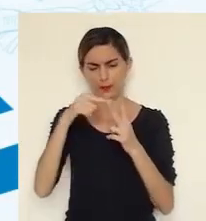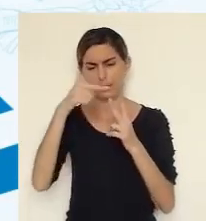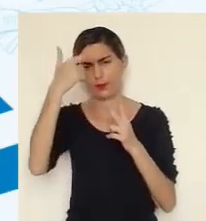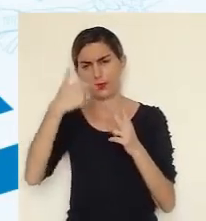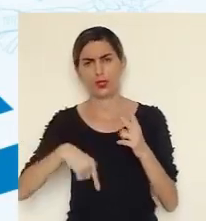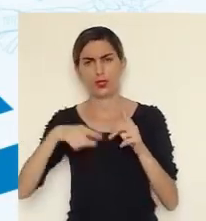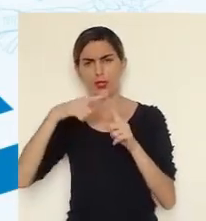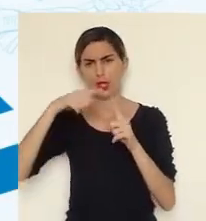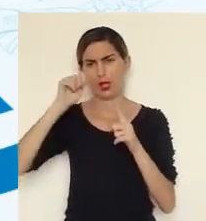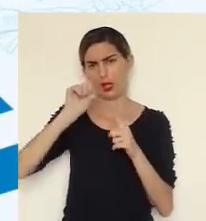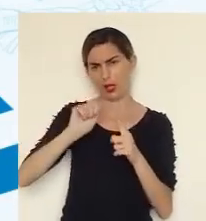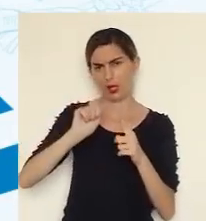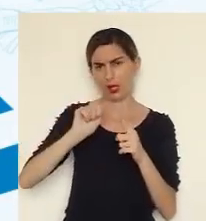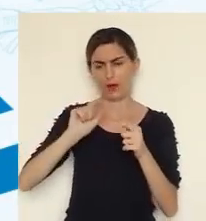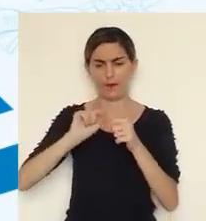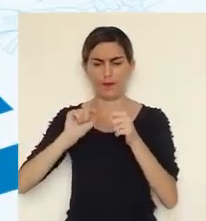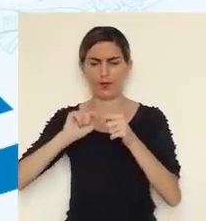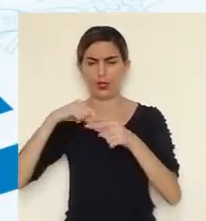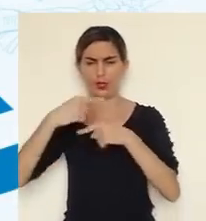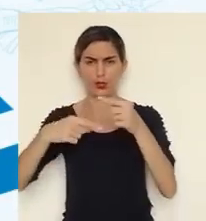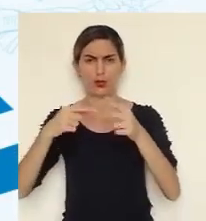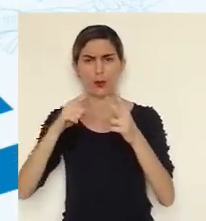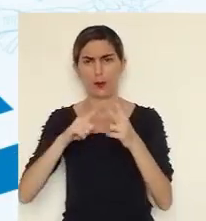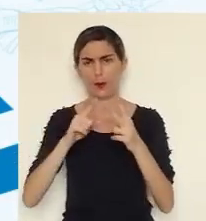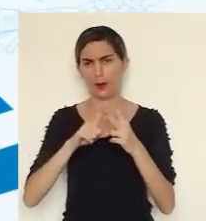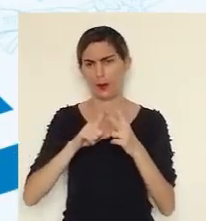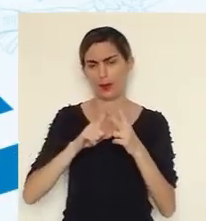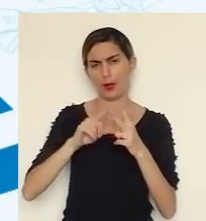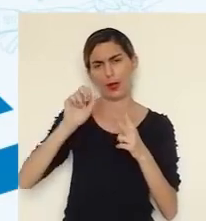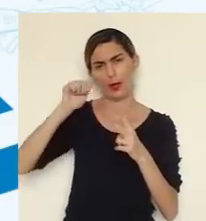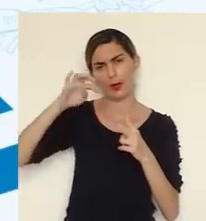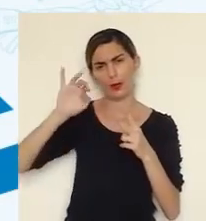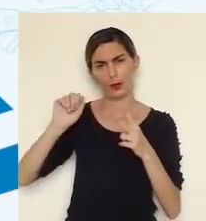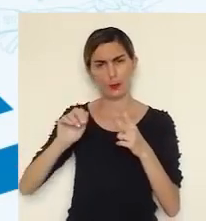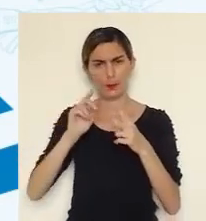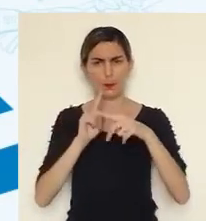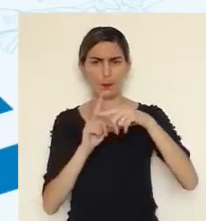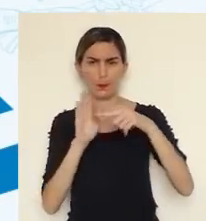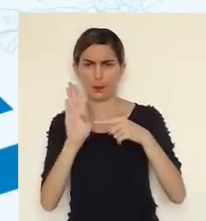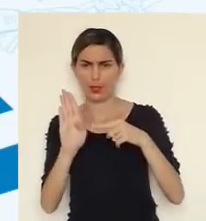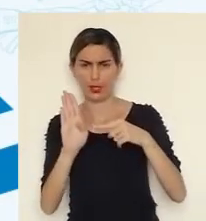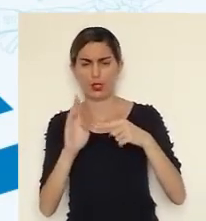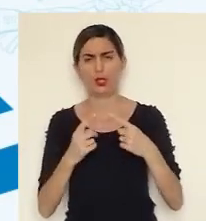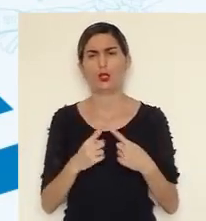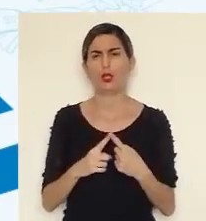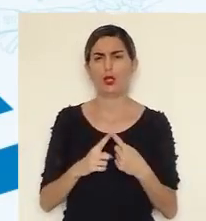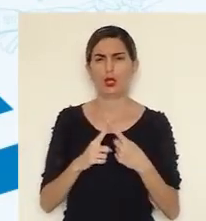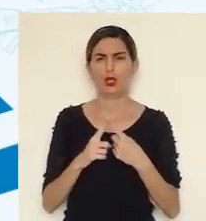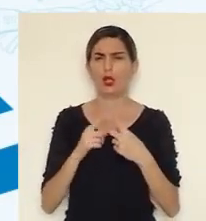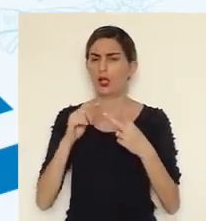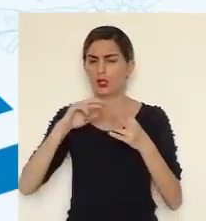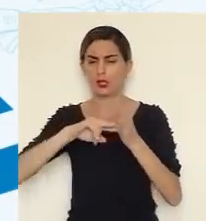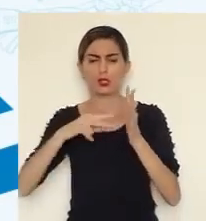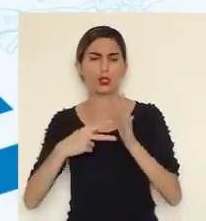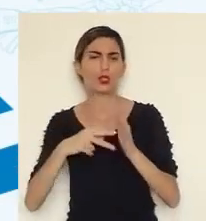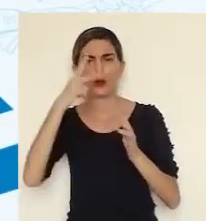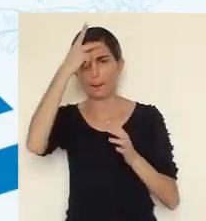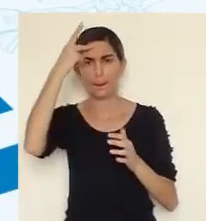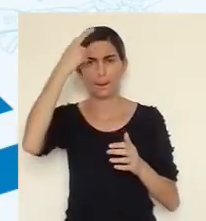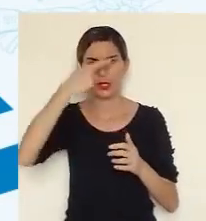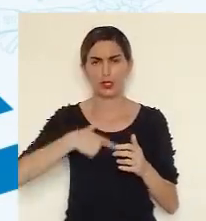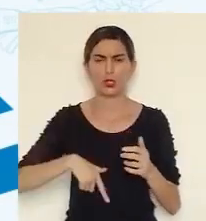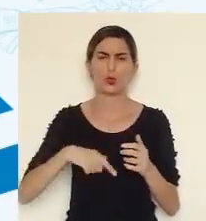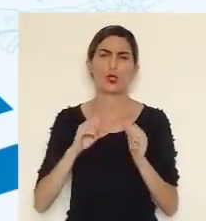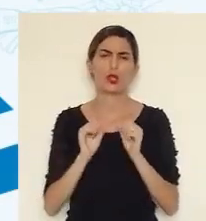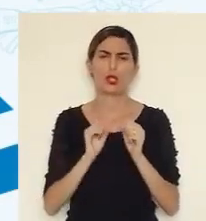o indivíduo que é do tipo A e produz aglutinina do tipo anti-B, quer dizer que uma